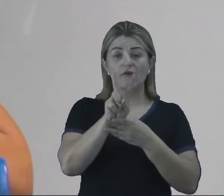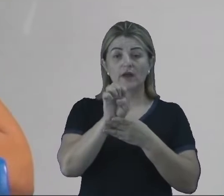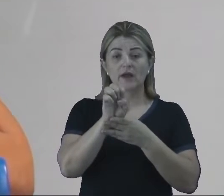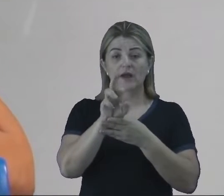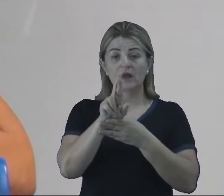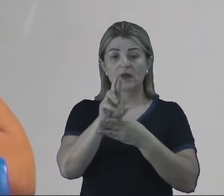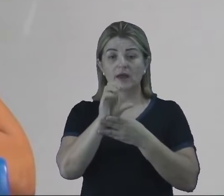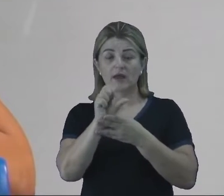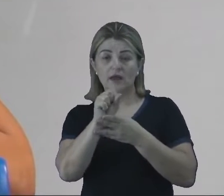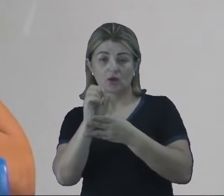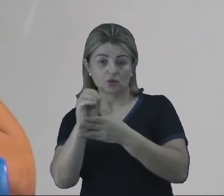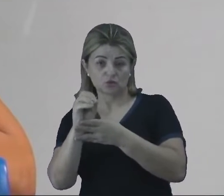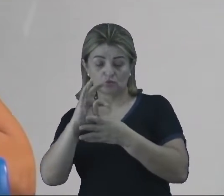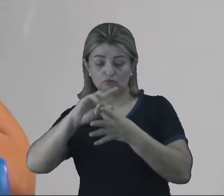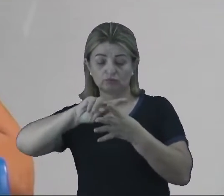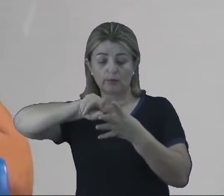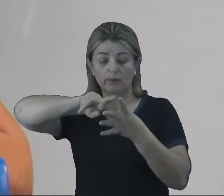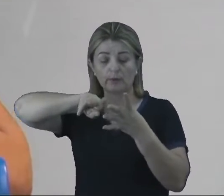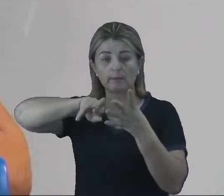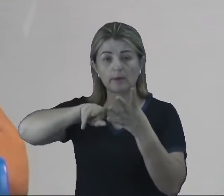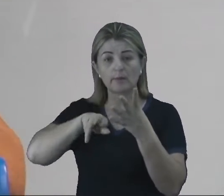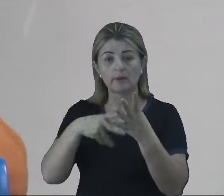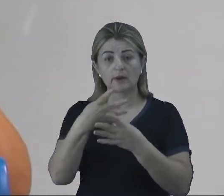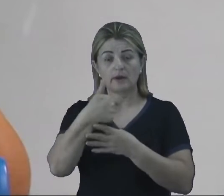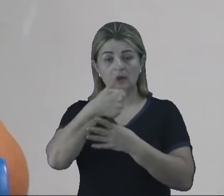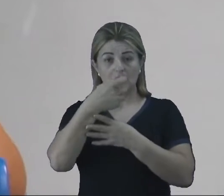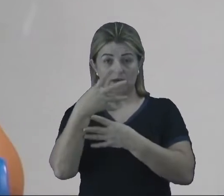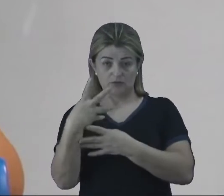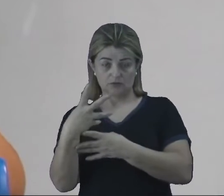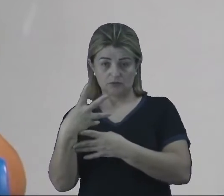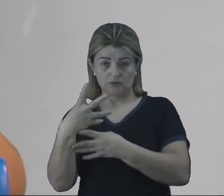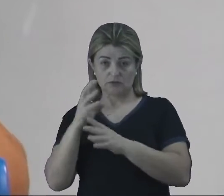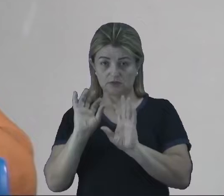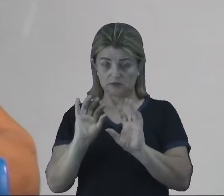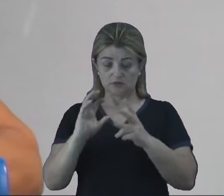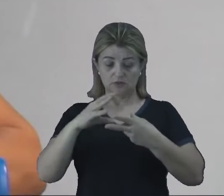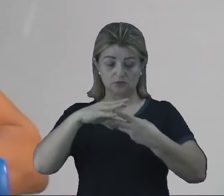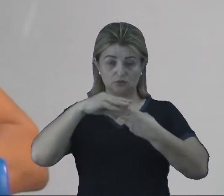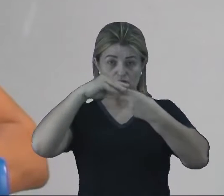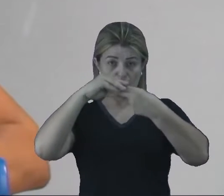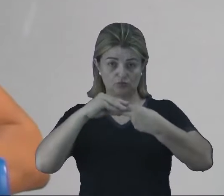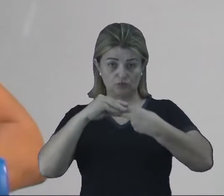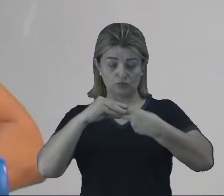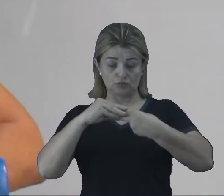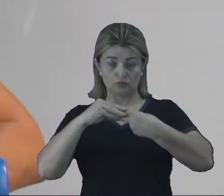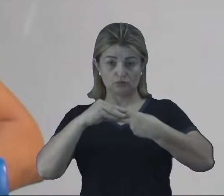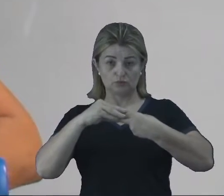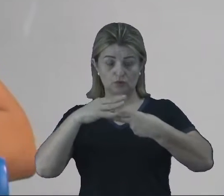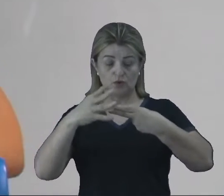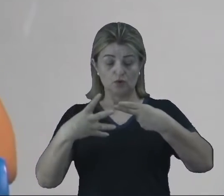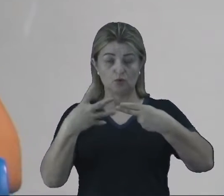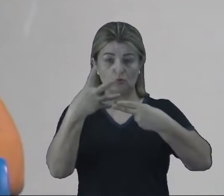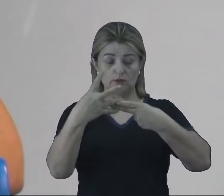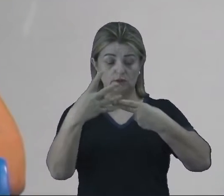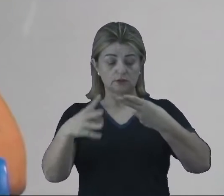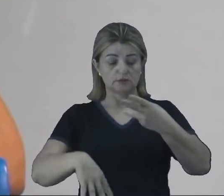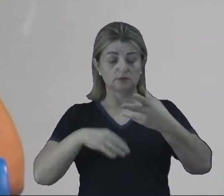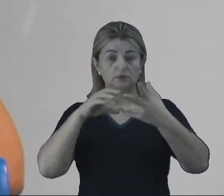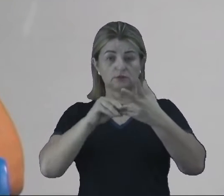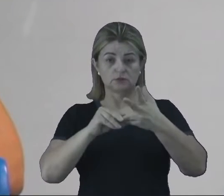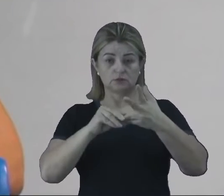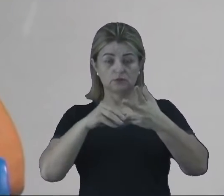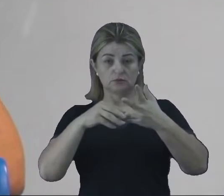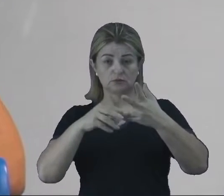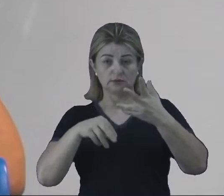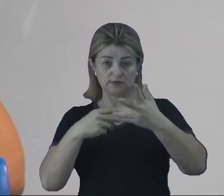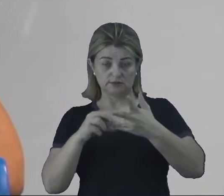Eduque, você vai ver aulas sobre texto literário e não literário, né, para você poder aprender, fazer a distinção, sendo